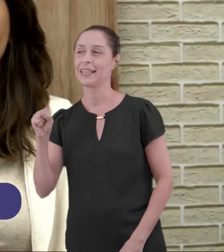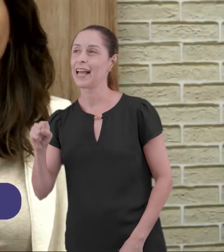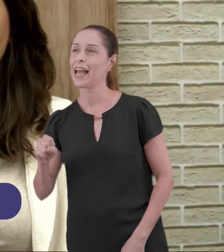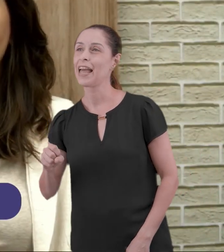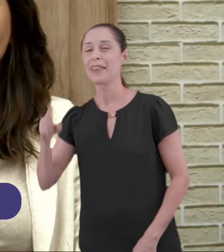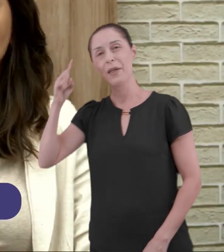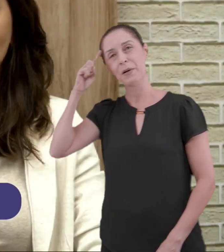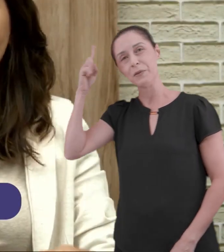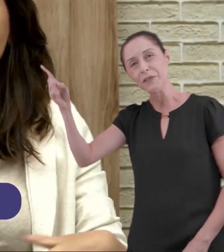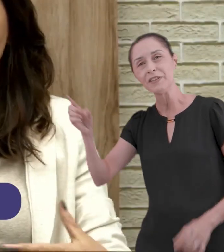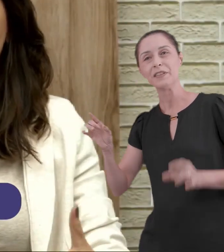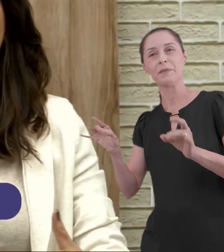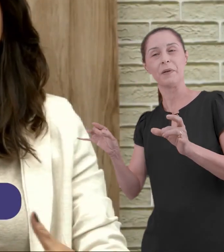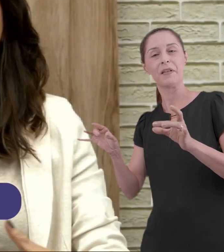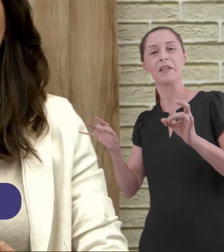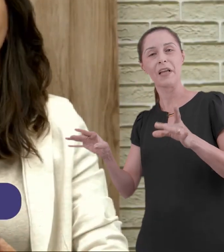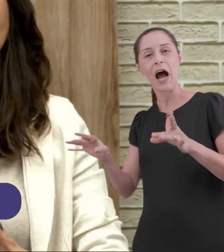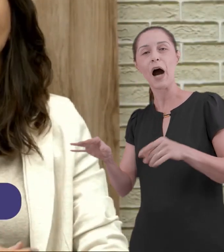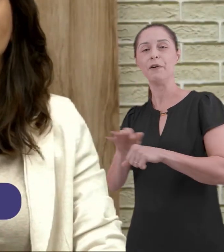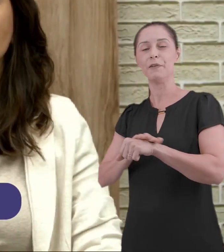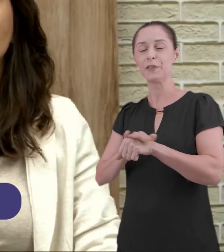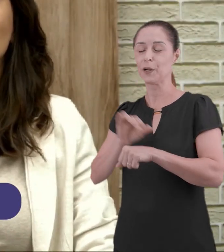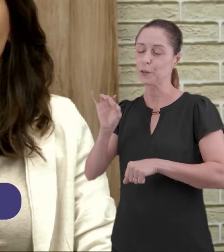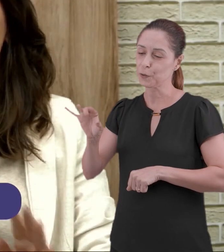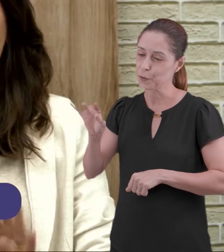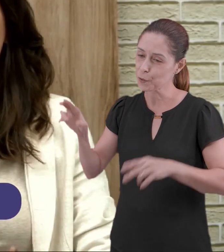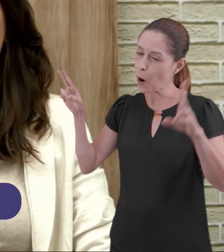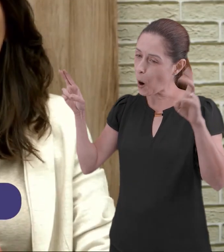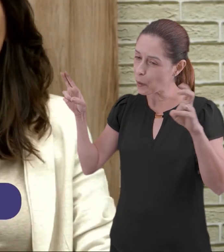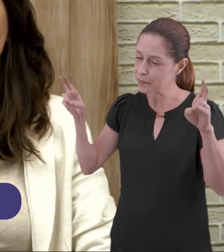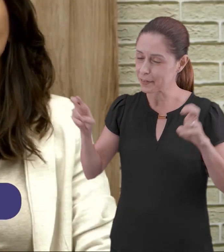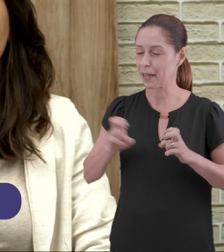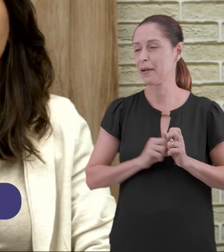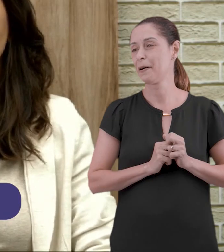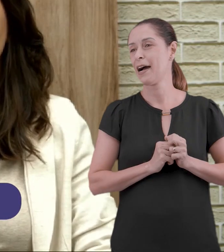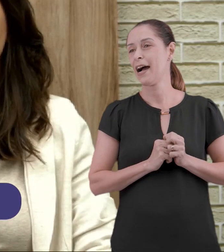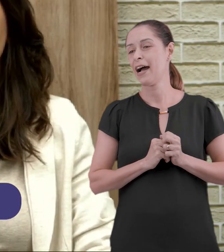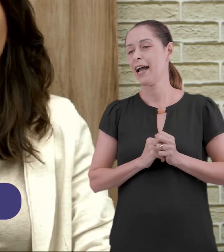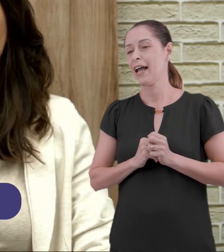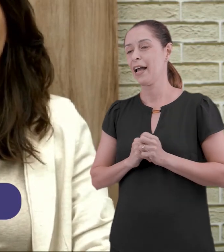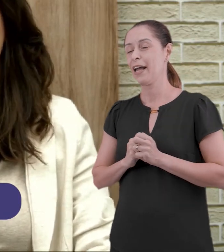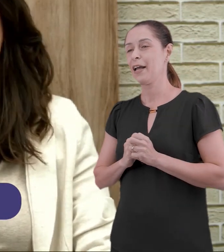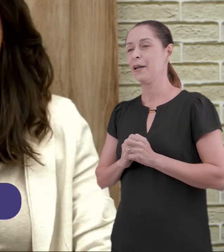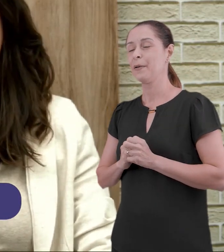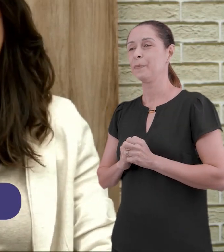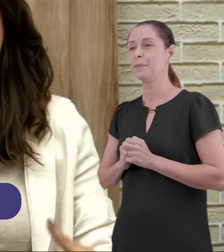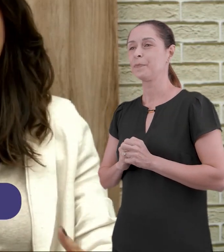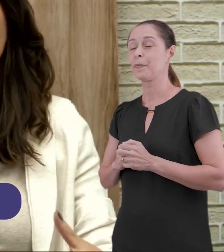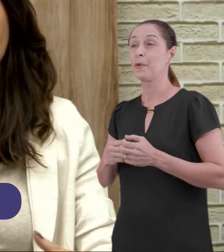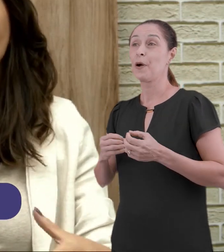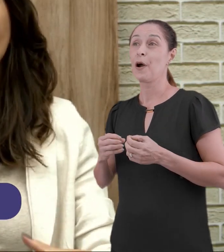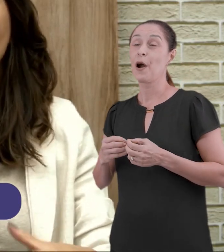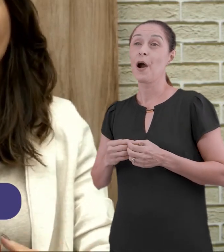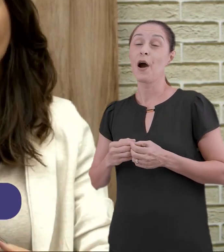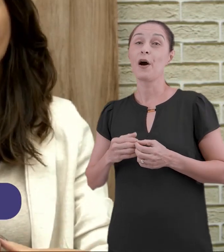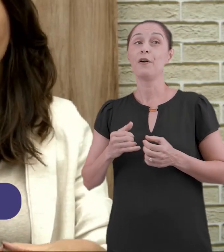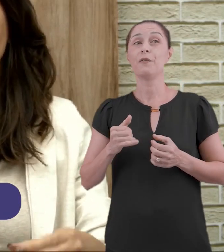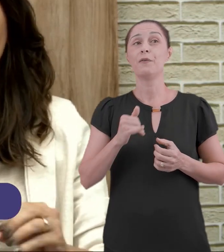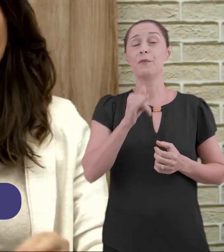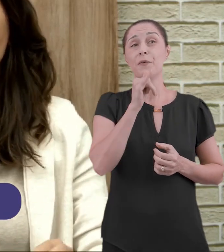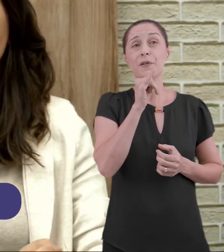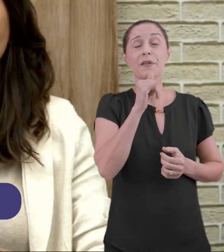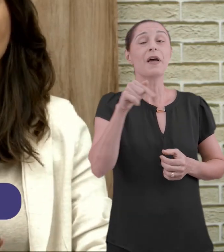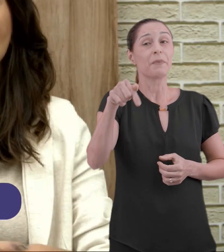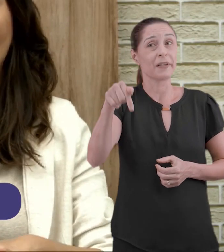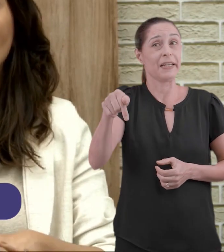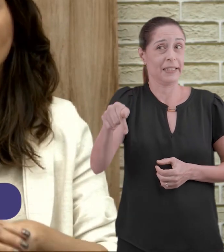dia para falar mais a respeito disso, um dia só sobre isso, mas como que foi aqui, né? Vou contar um pouquinho,